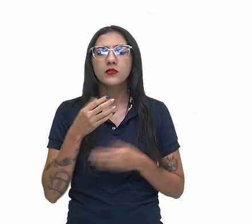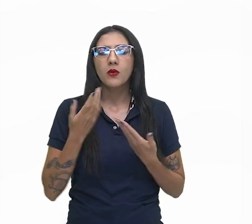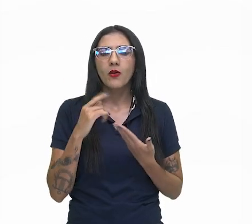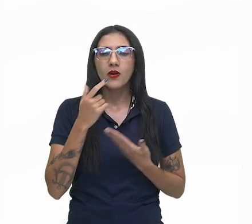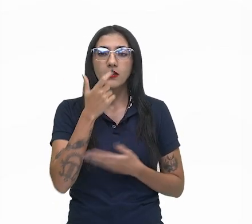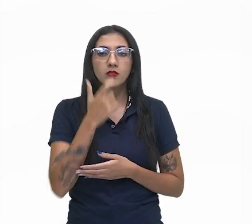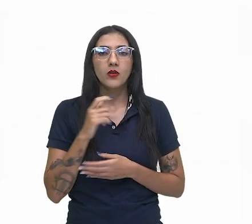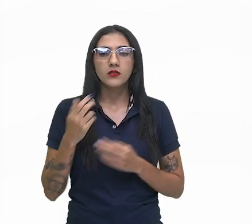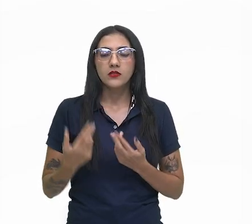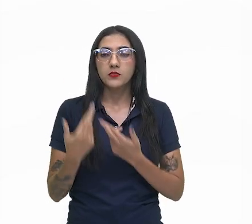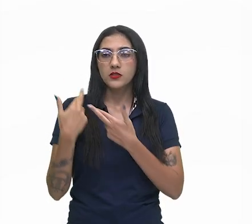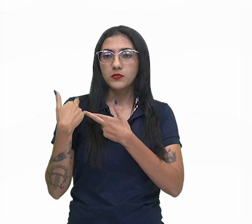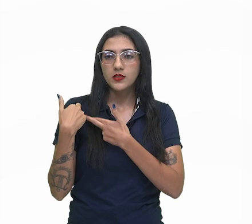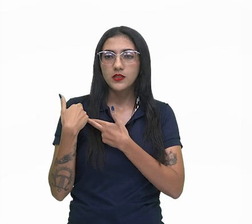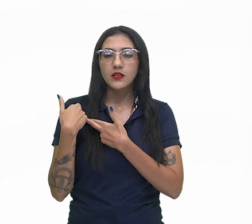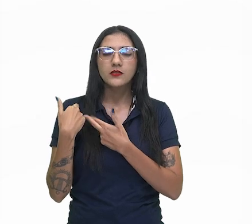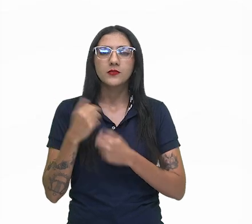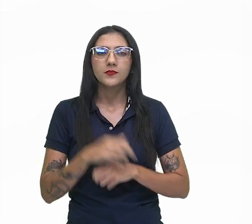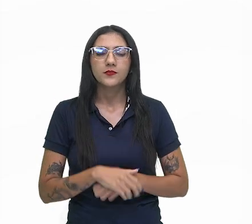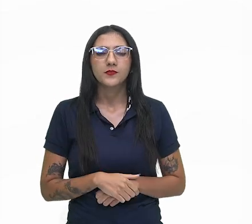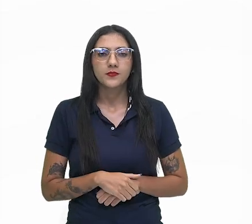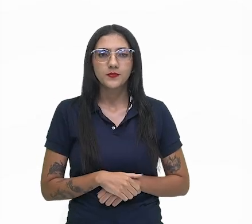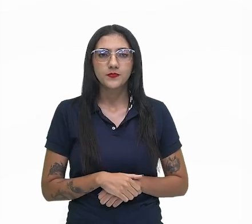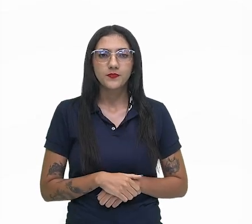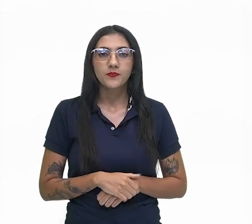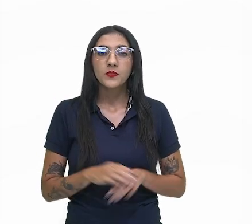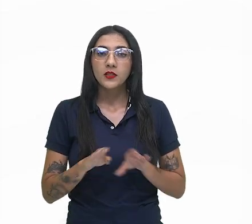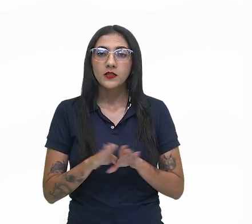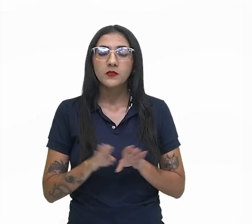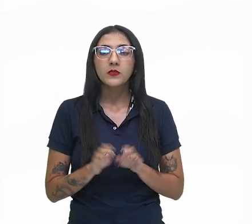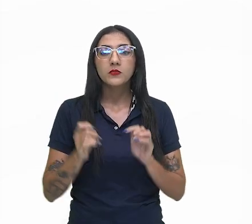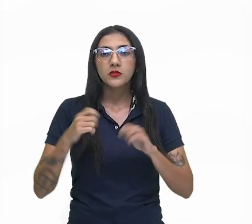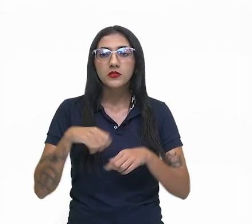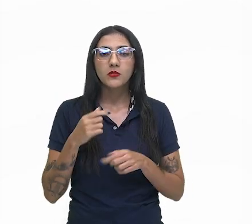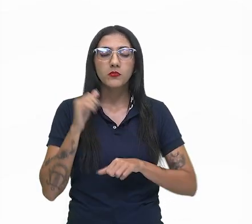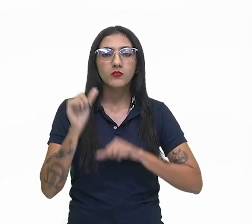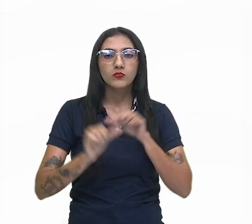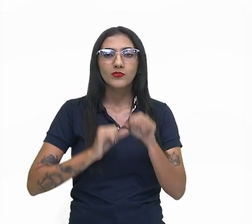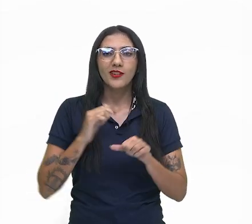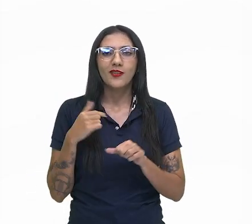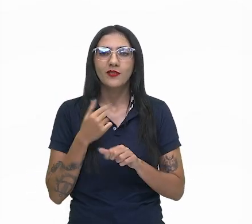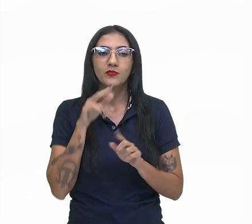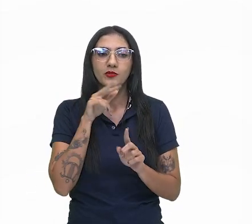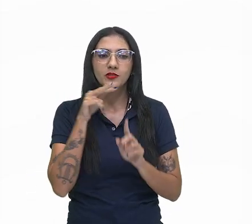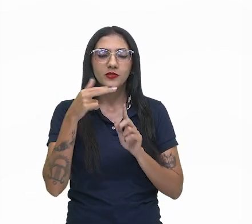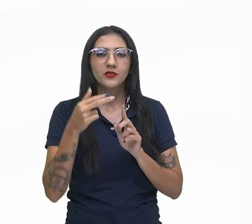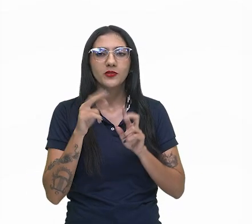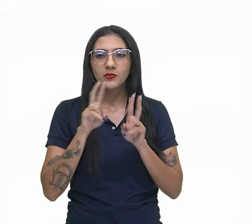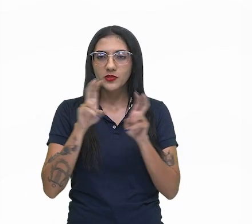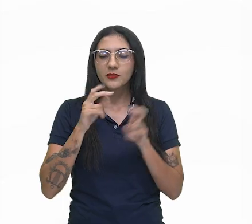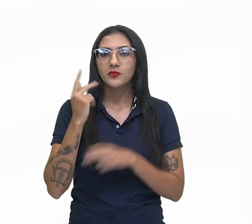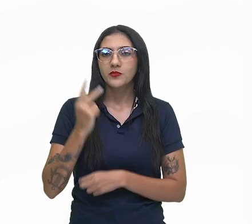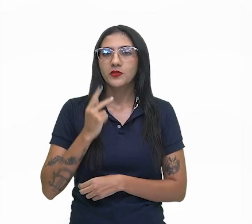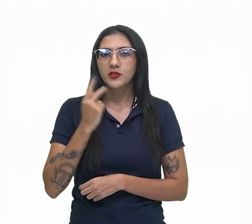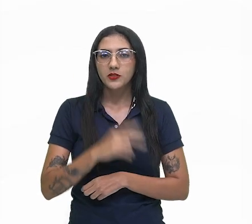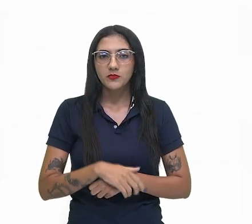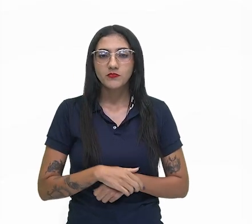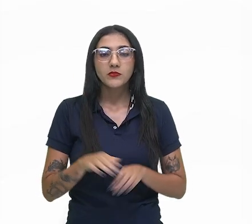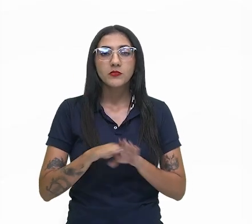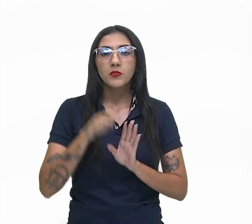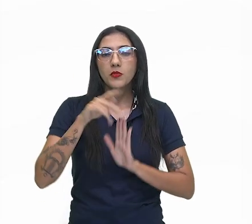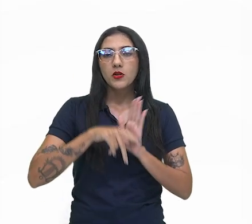deveres, né? E aí a gente pode participar e mudar o nosso olhar sobre a política. Os programas de educação para